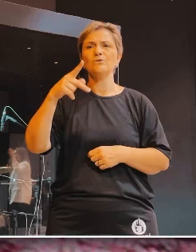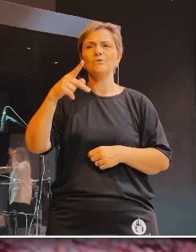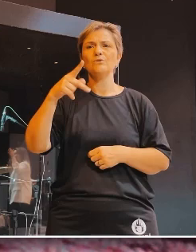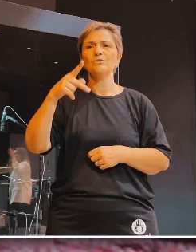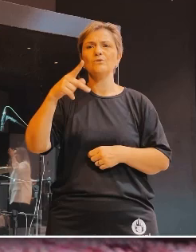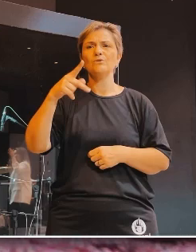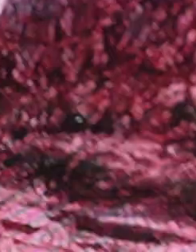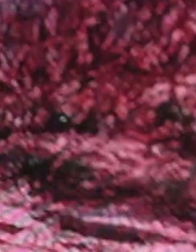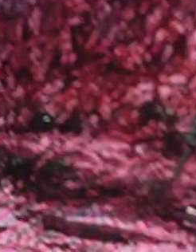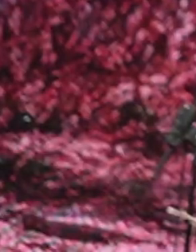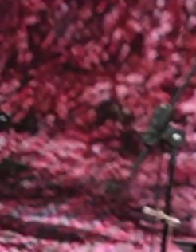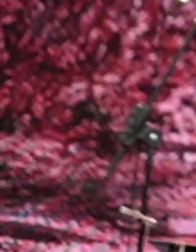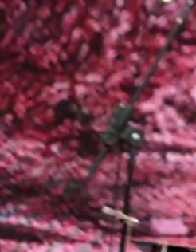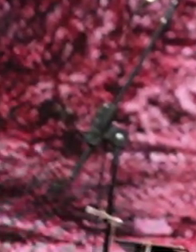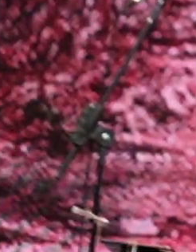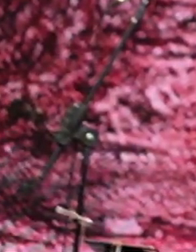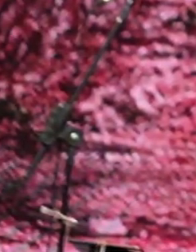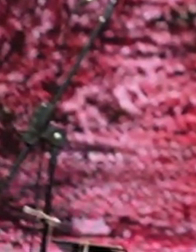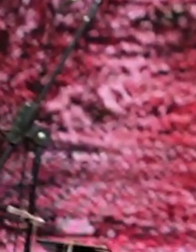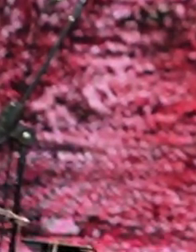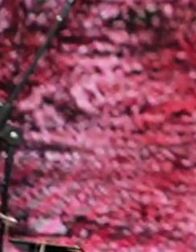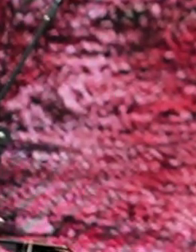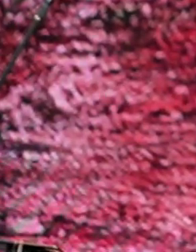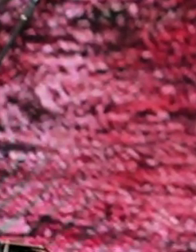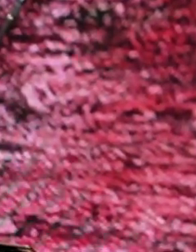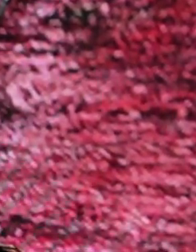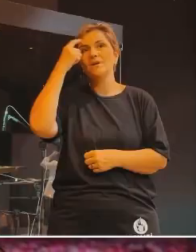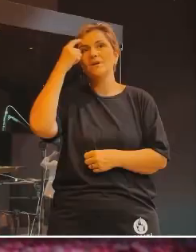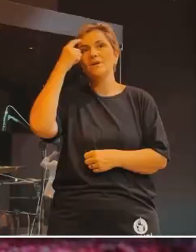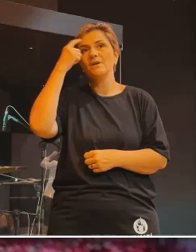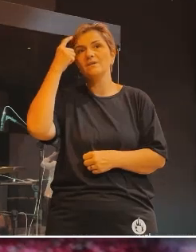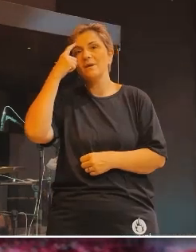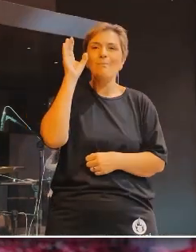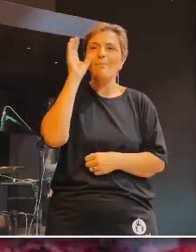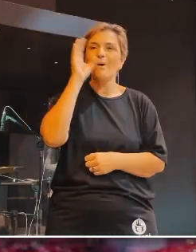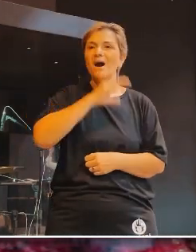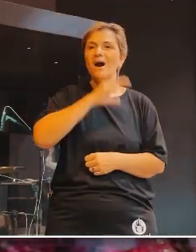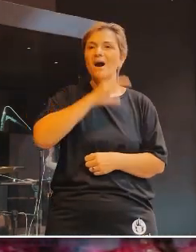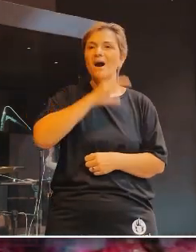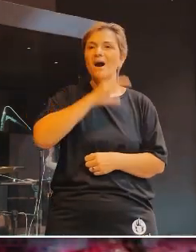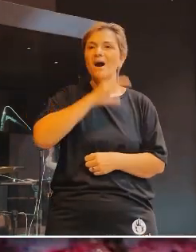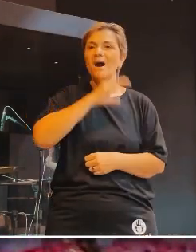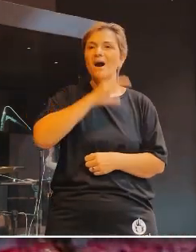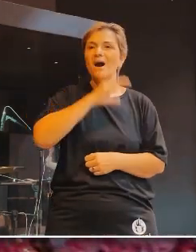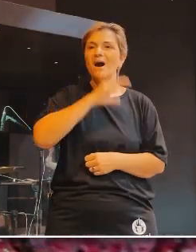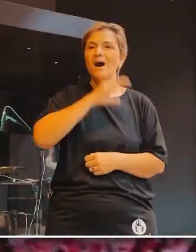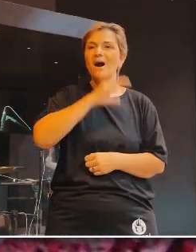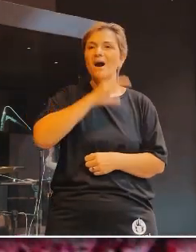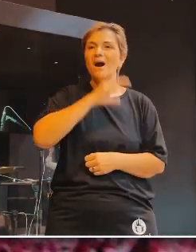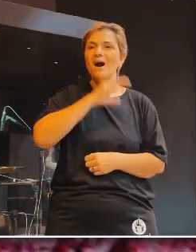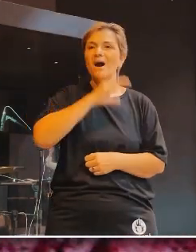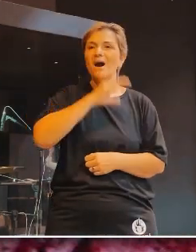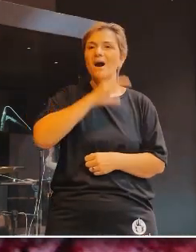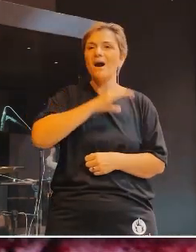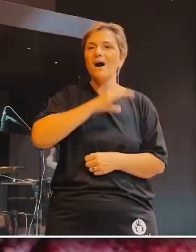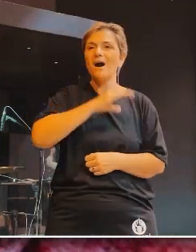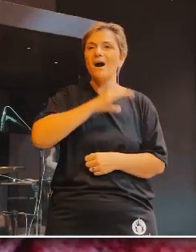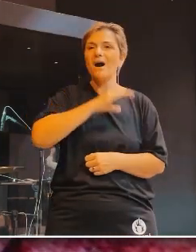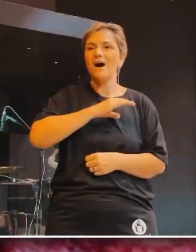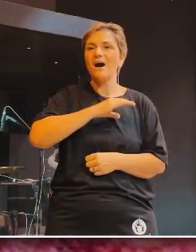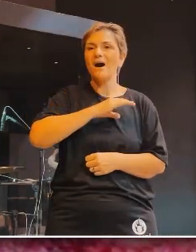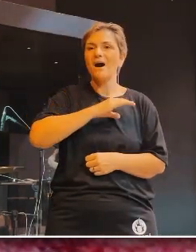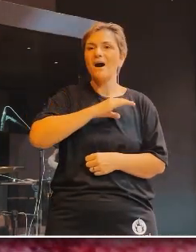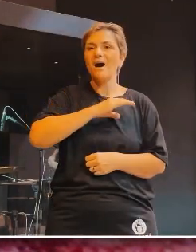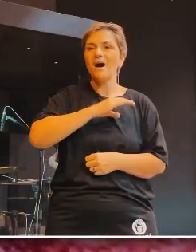Quantas vezes esses pensamentos malignos permeiam no nosso coração e na nossa mente, e